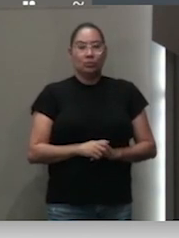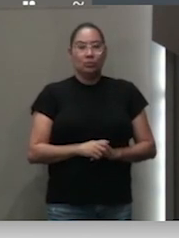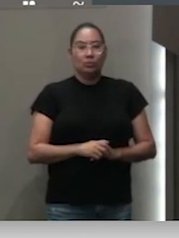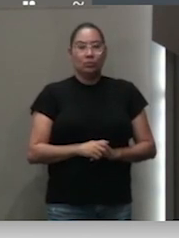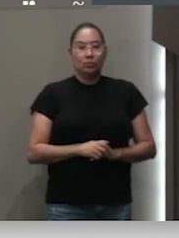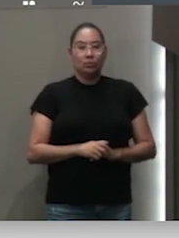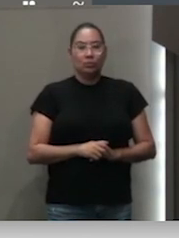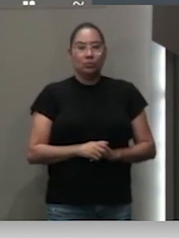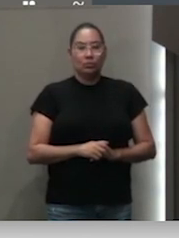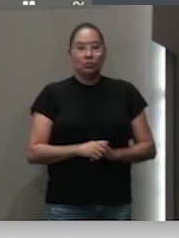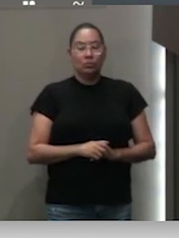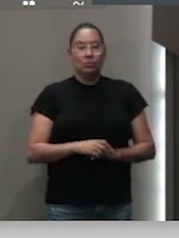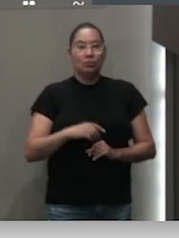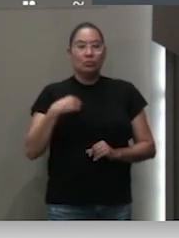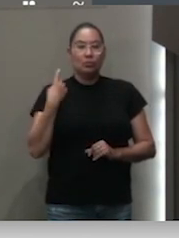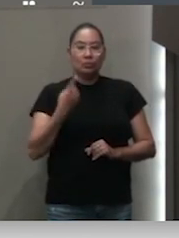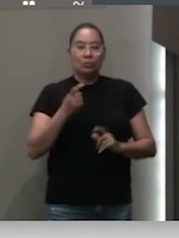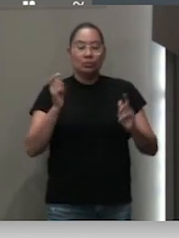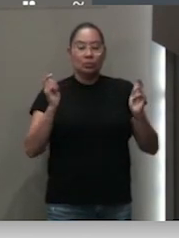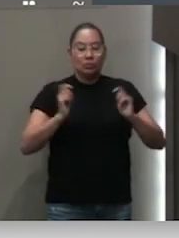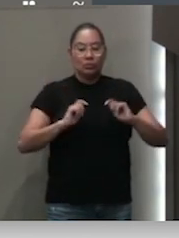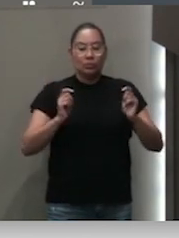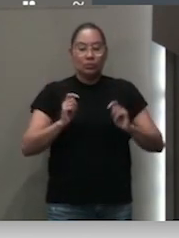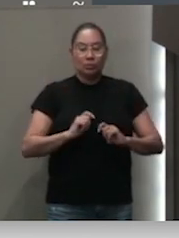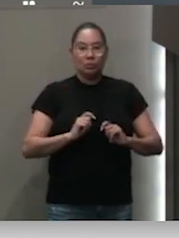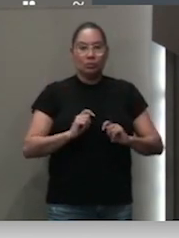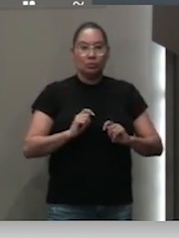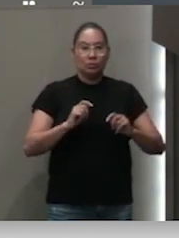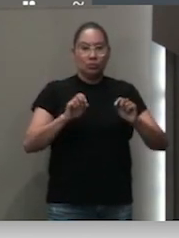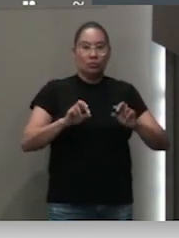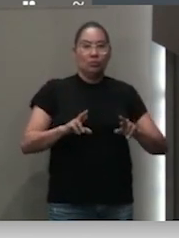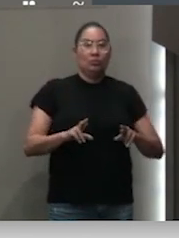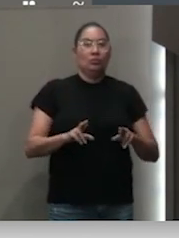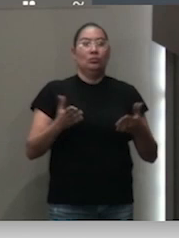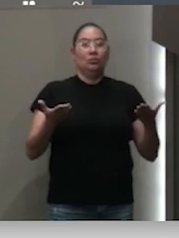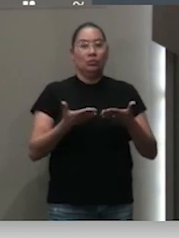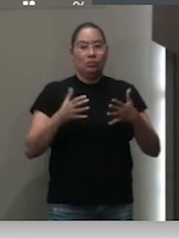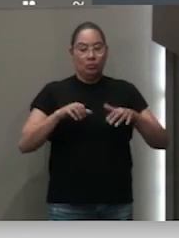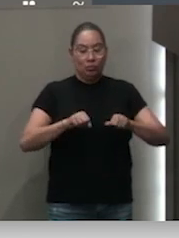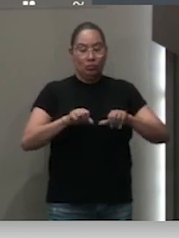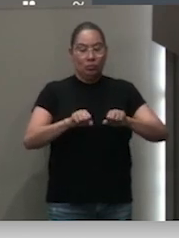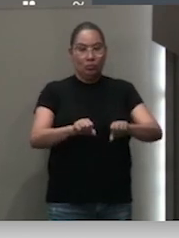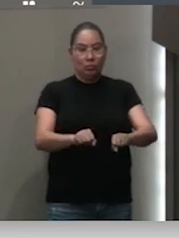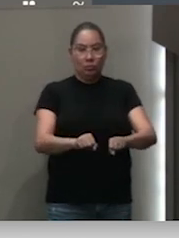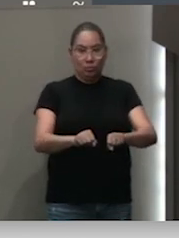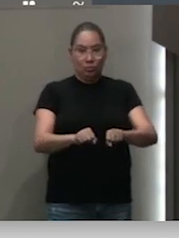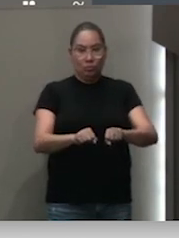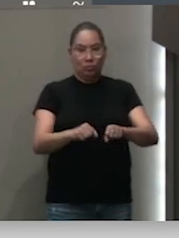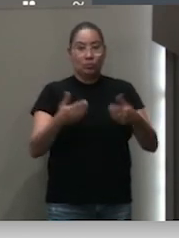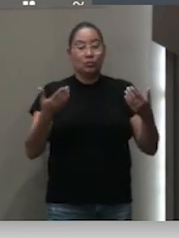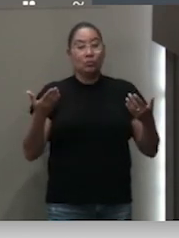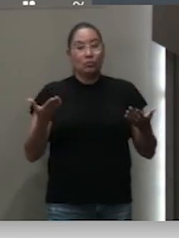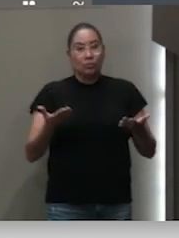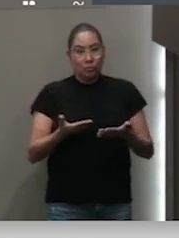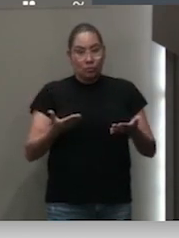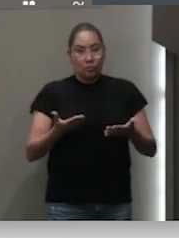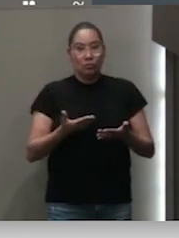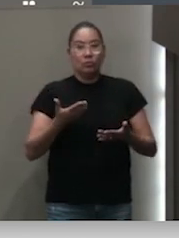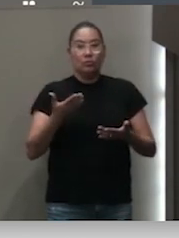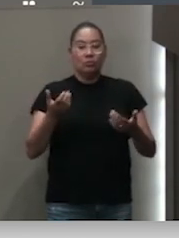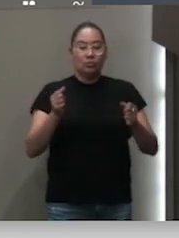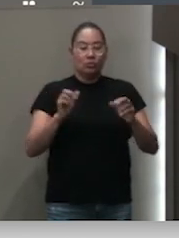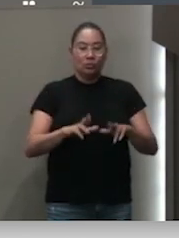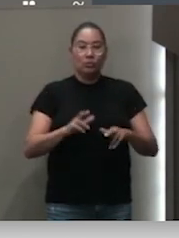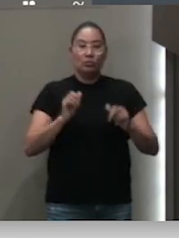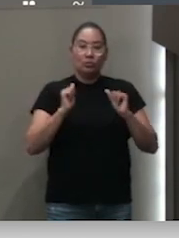construção para que pudessem ser desapropriadas as áreas hoje Adidas e que essas áreas pudessem ser